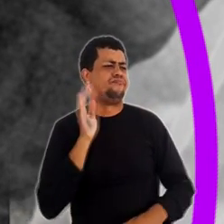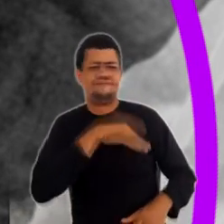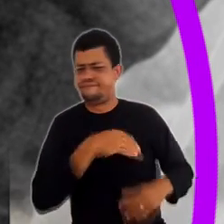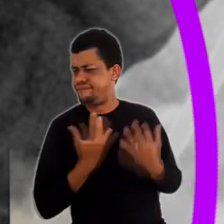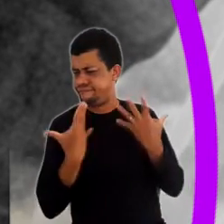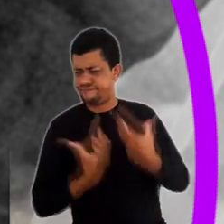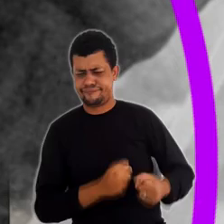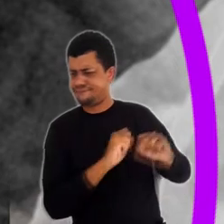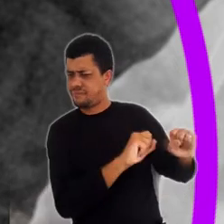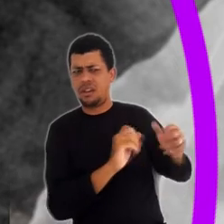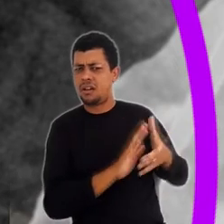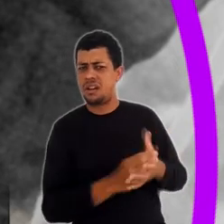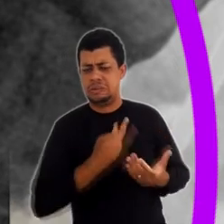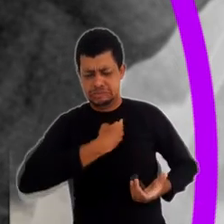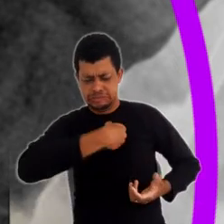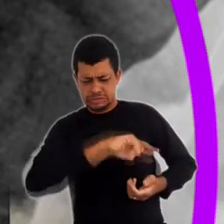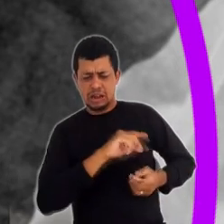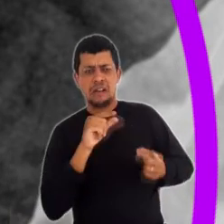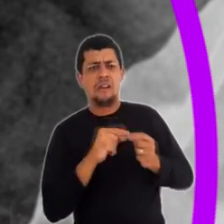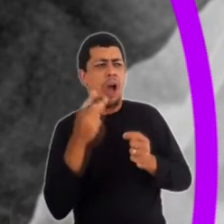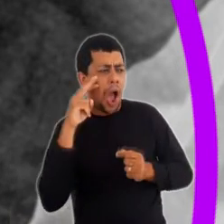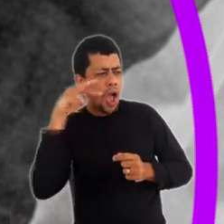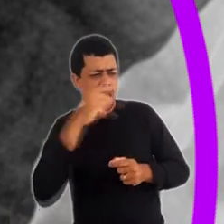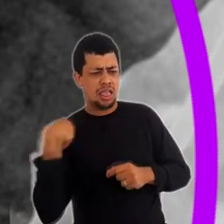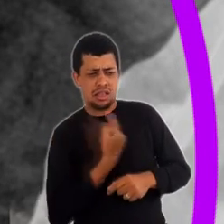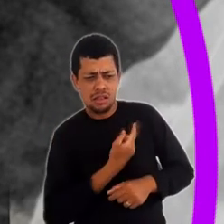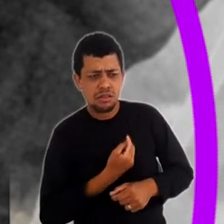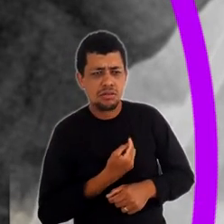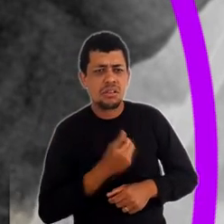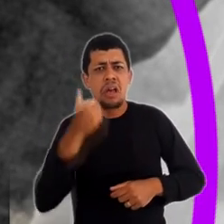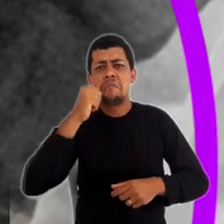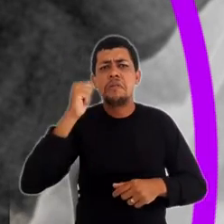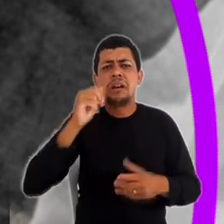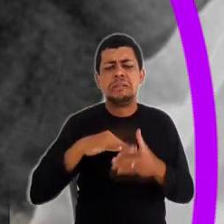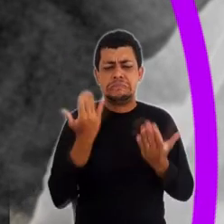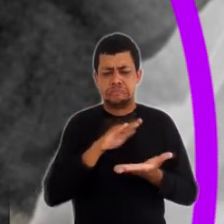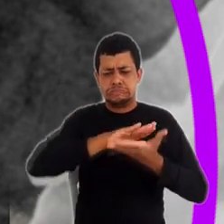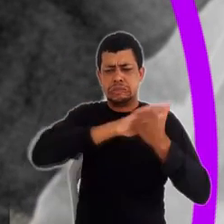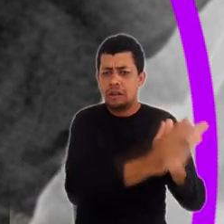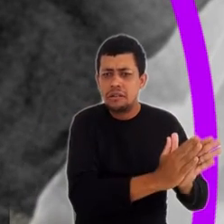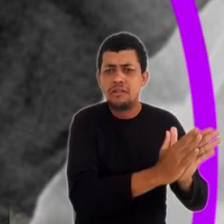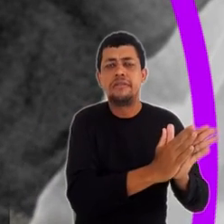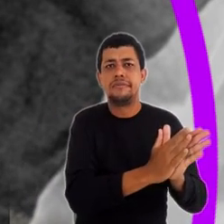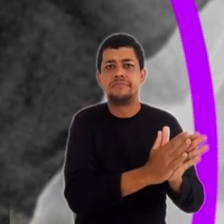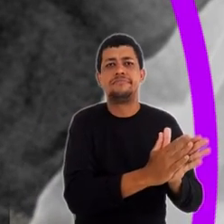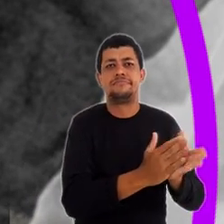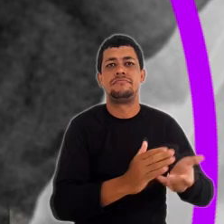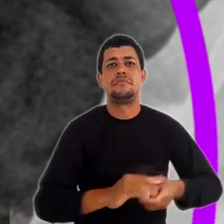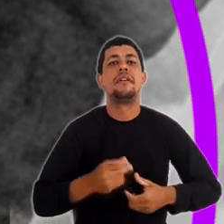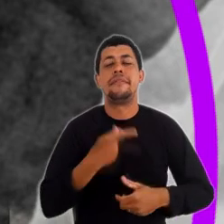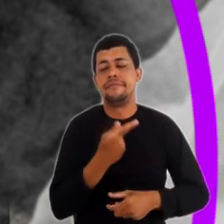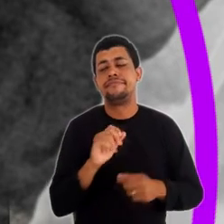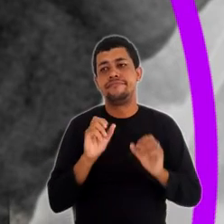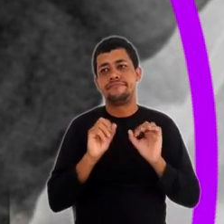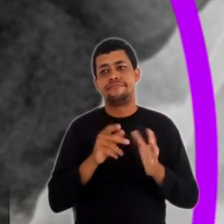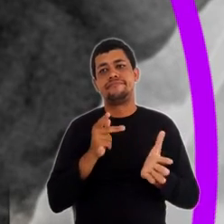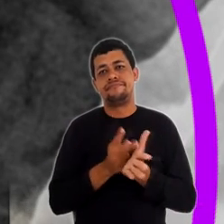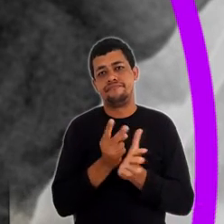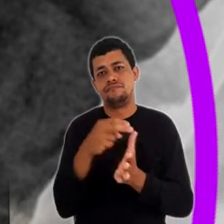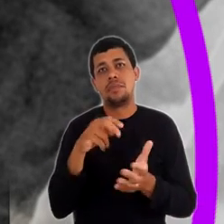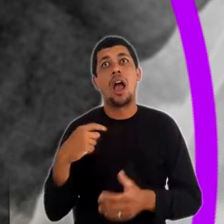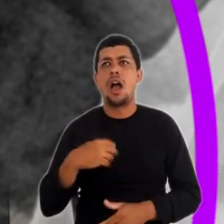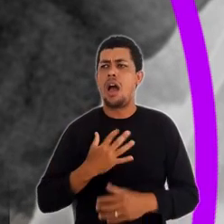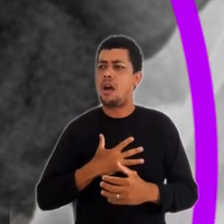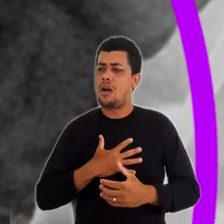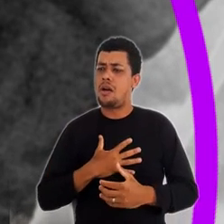nós mulheres, né? De como a religião nos oprime e nos distancia do nosso sagrado feminino. Ela fala muito sobre isso. E na